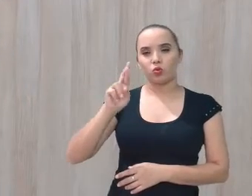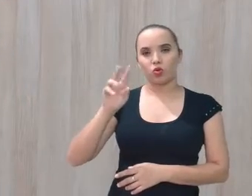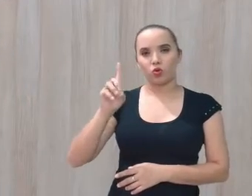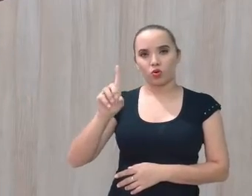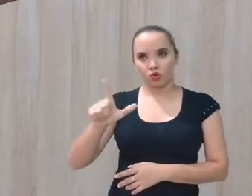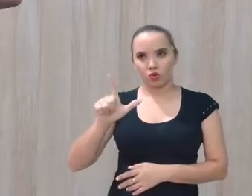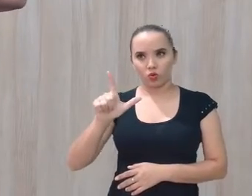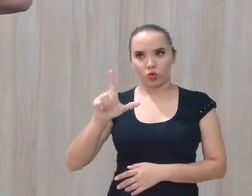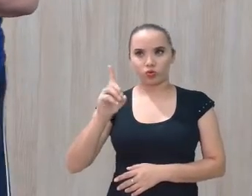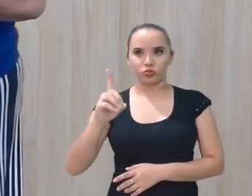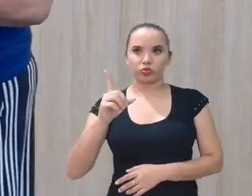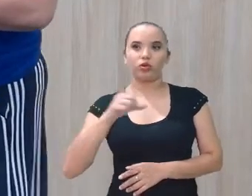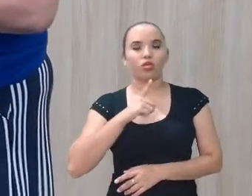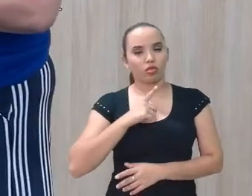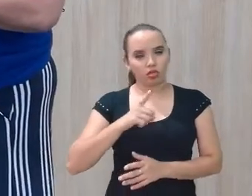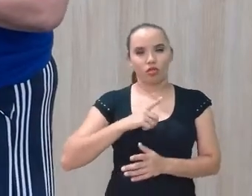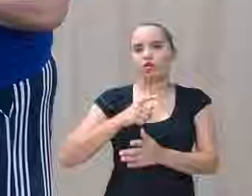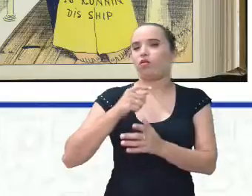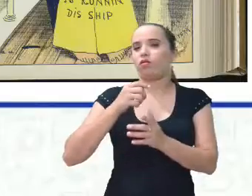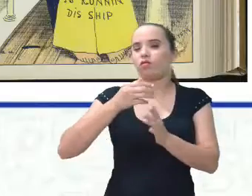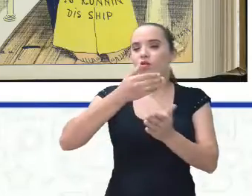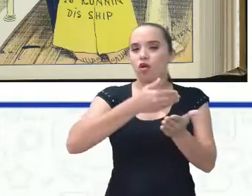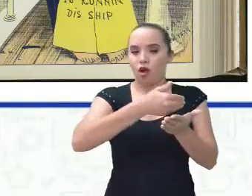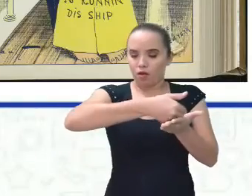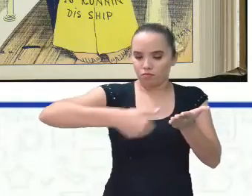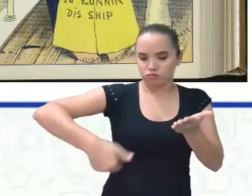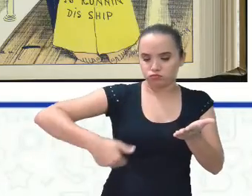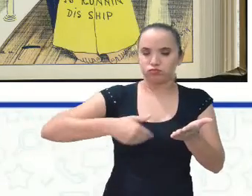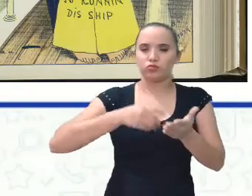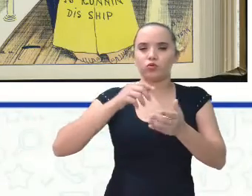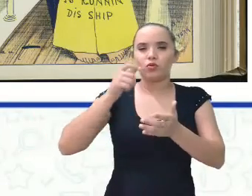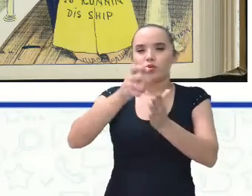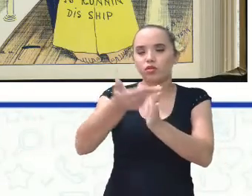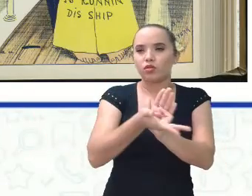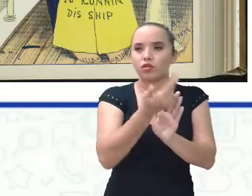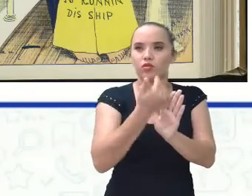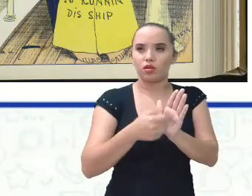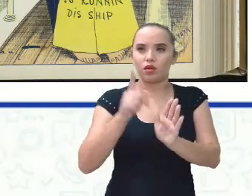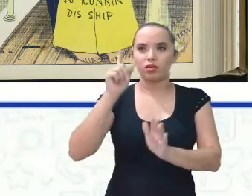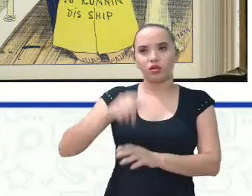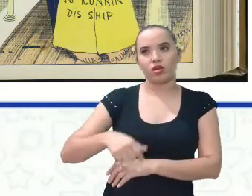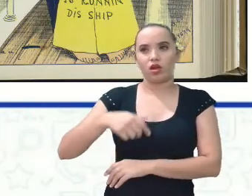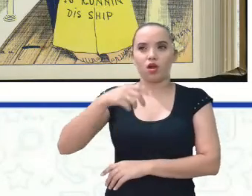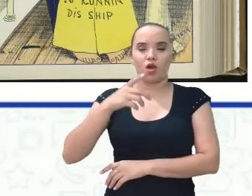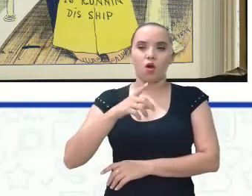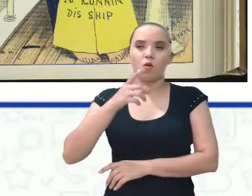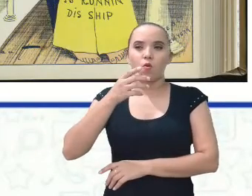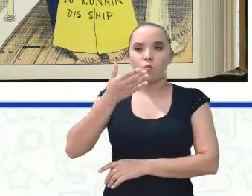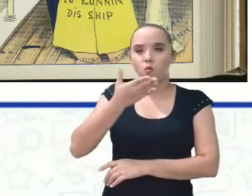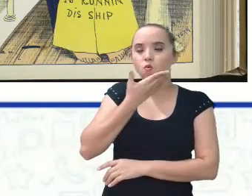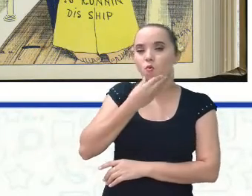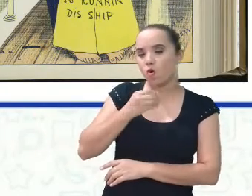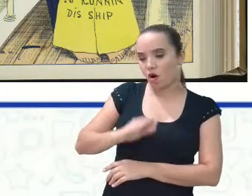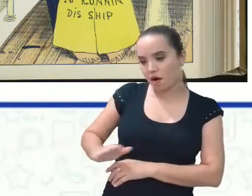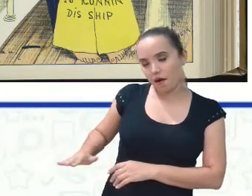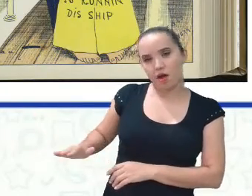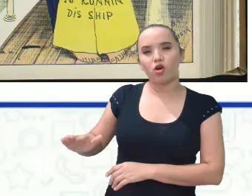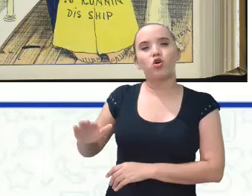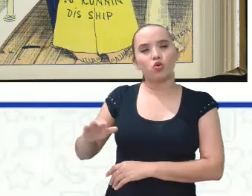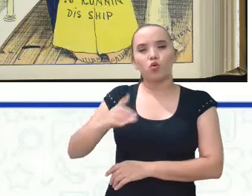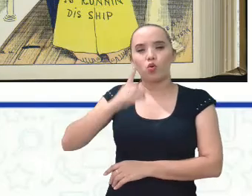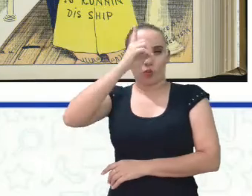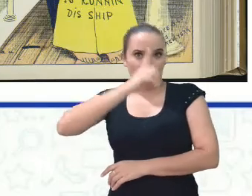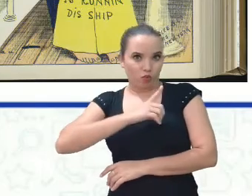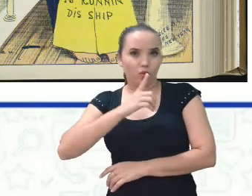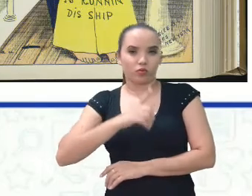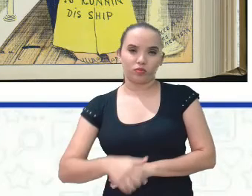personagem. Ela está aqui, a história, né? Que se chamava The Yellow Kid, a história de um garoto vestido com uma capa amarela.